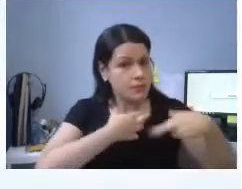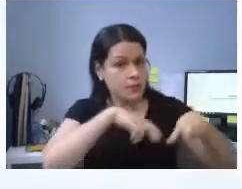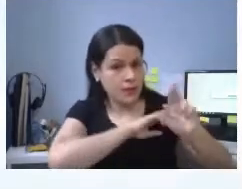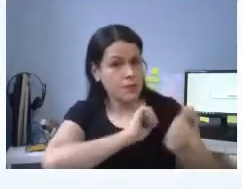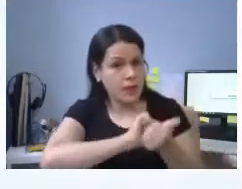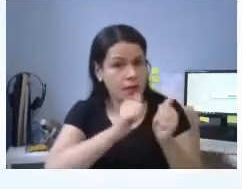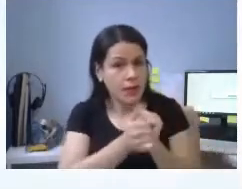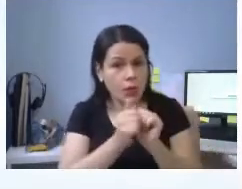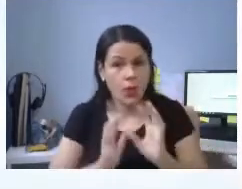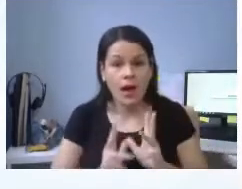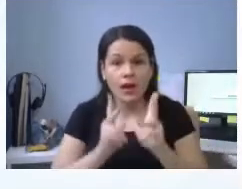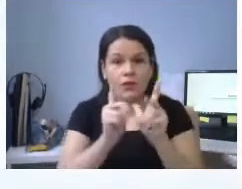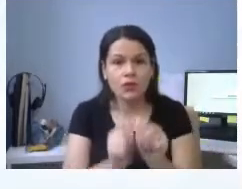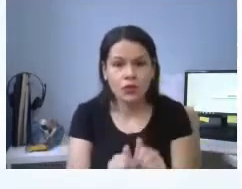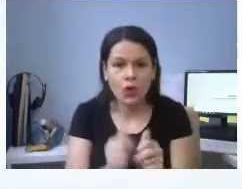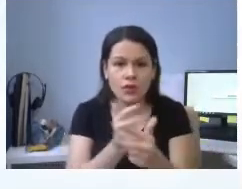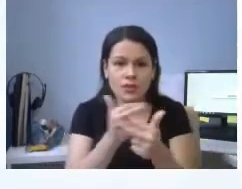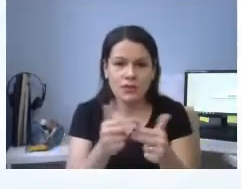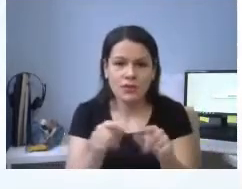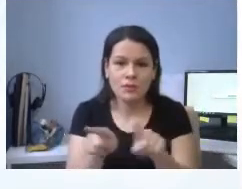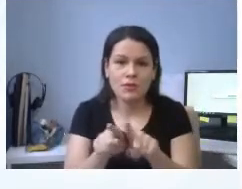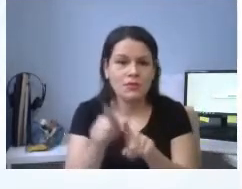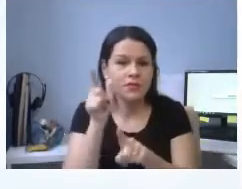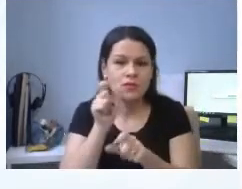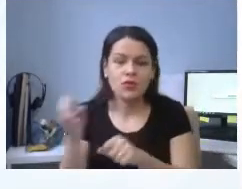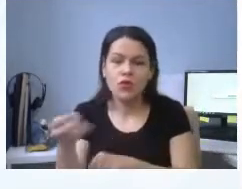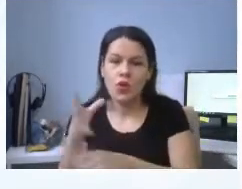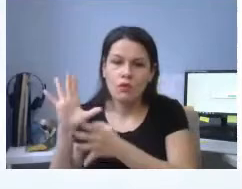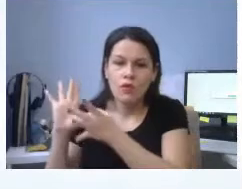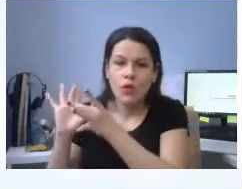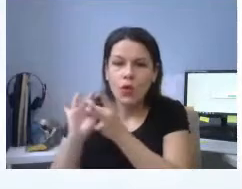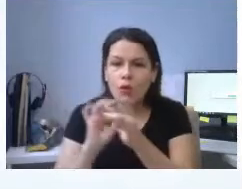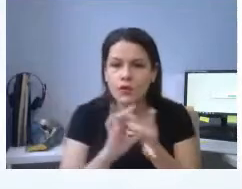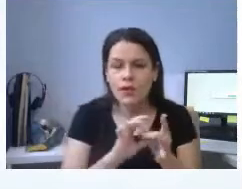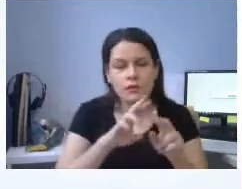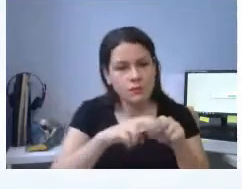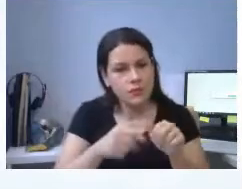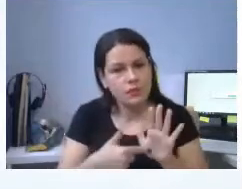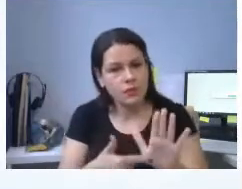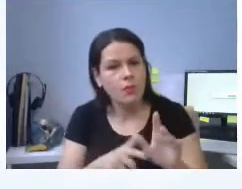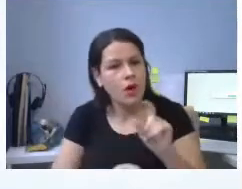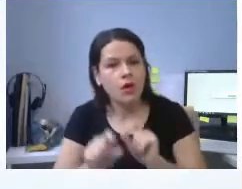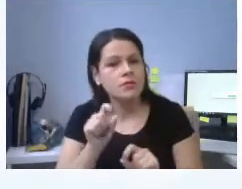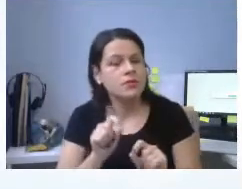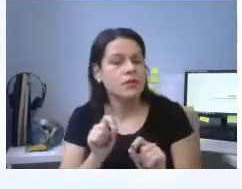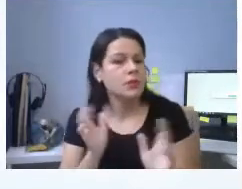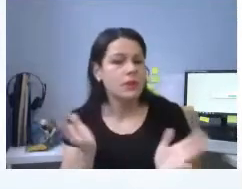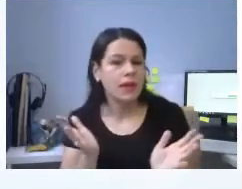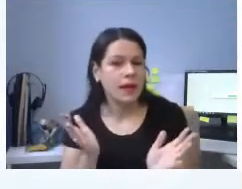esses programas a esse novo contexto. Ela vai ter que prever lá